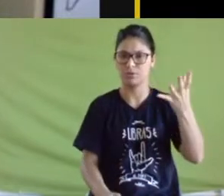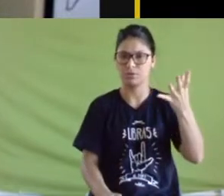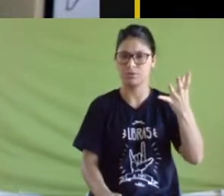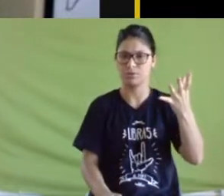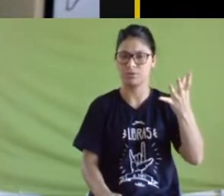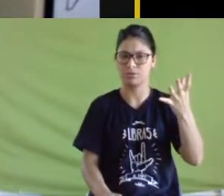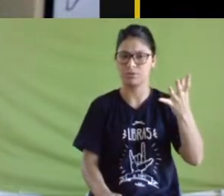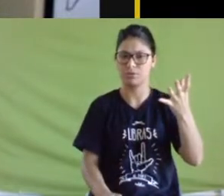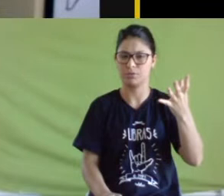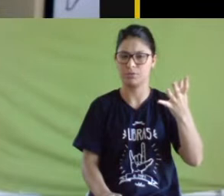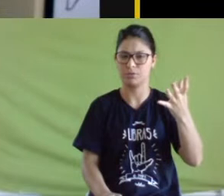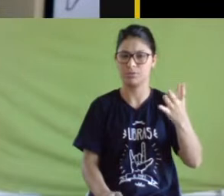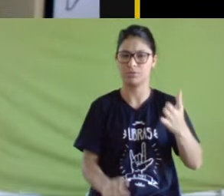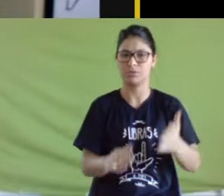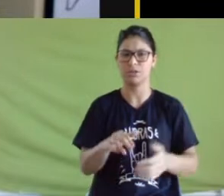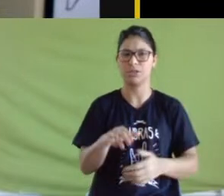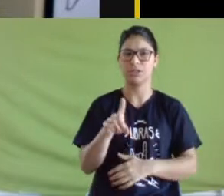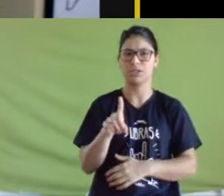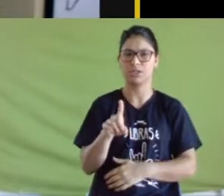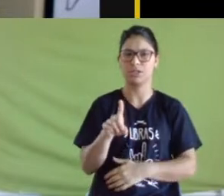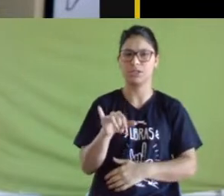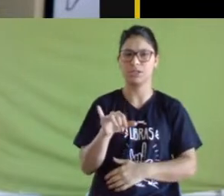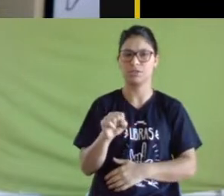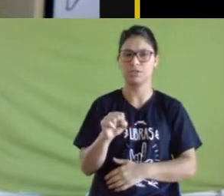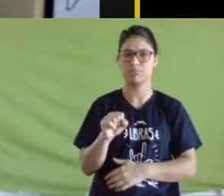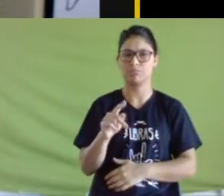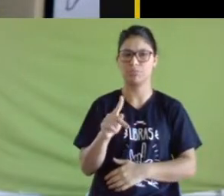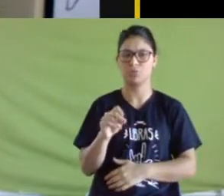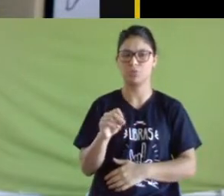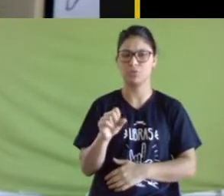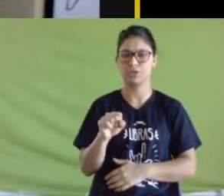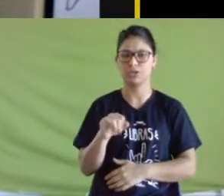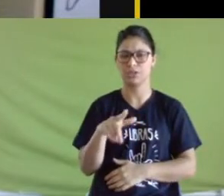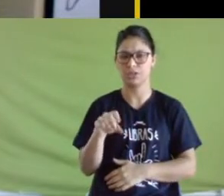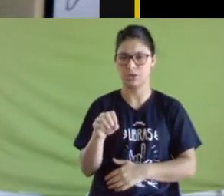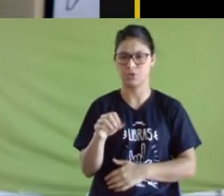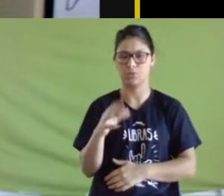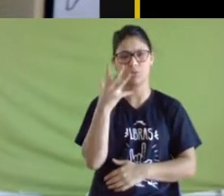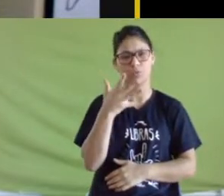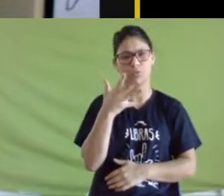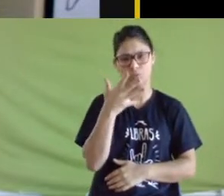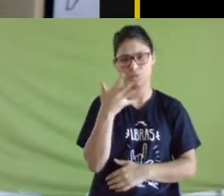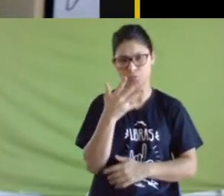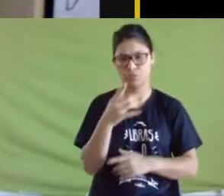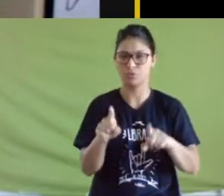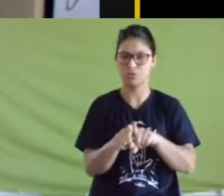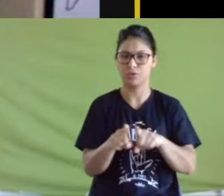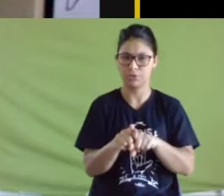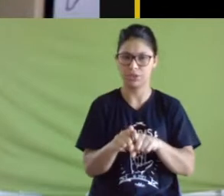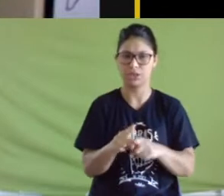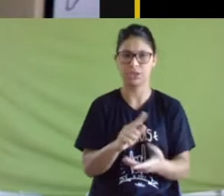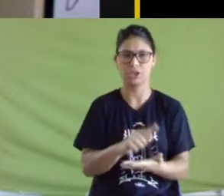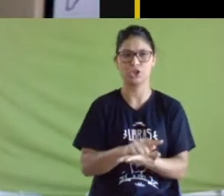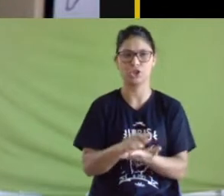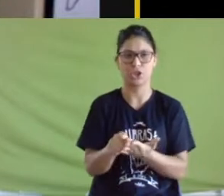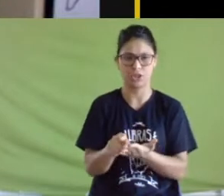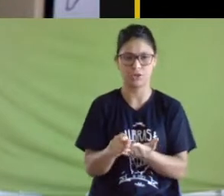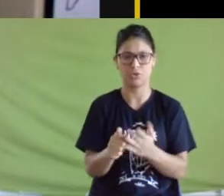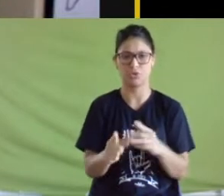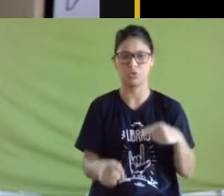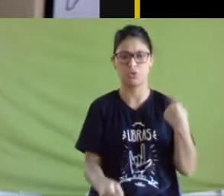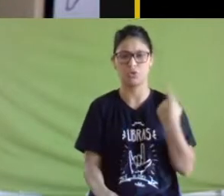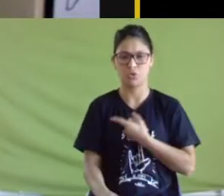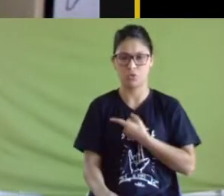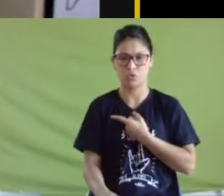na disposição do discurso. E o lugar comum também está ocorrendo segundo o gênero em que a gente faz